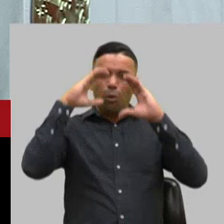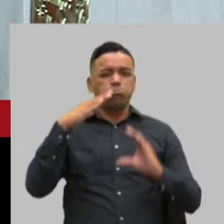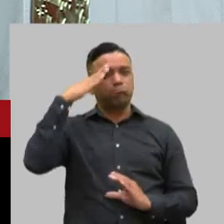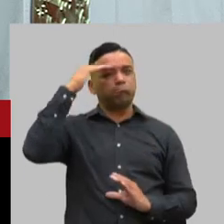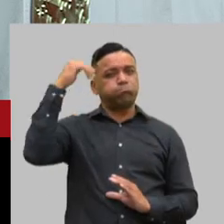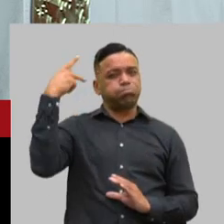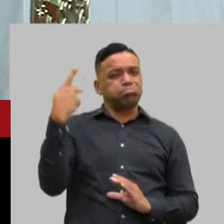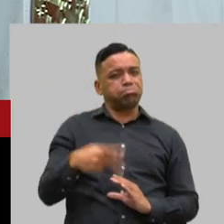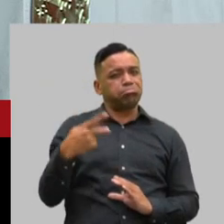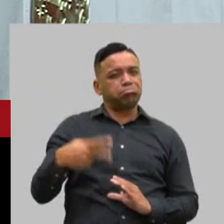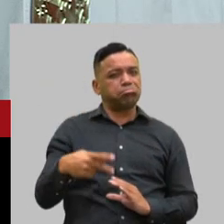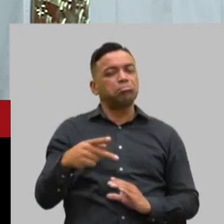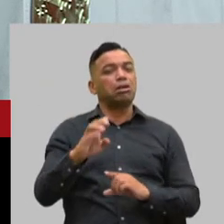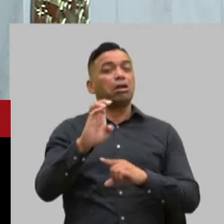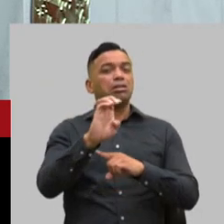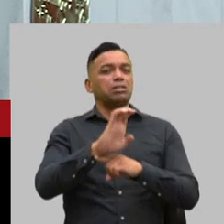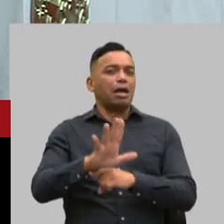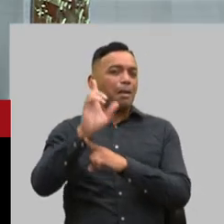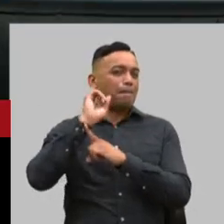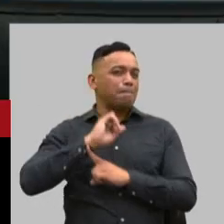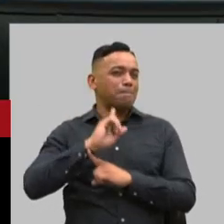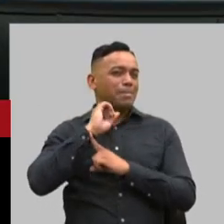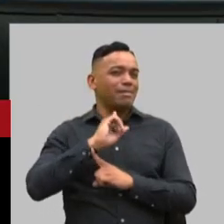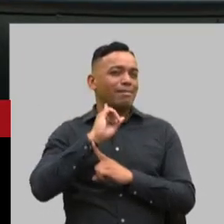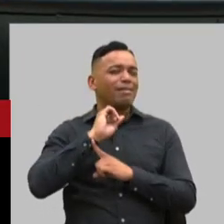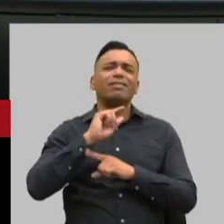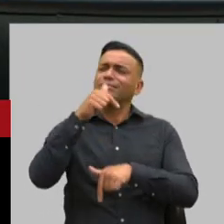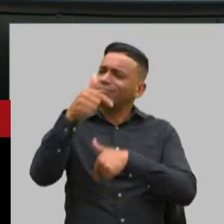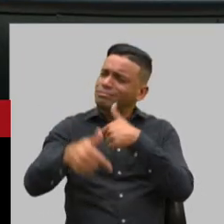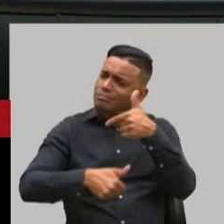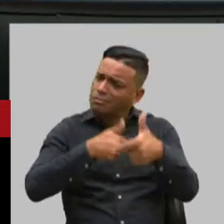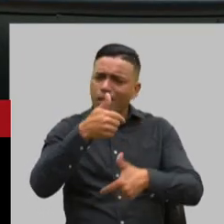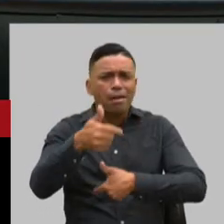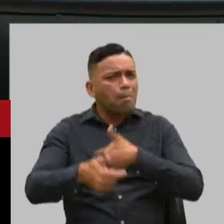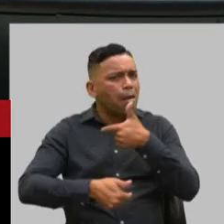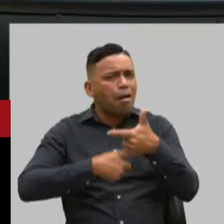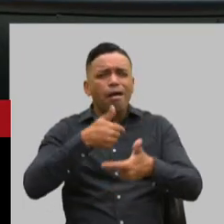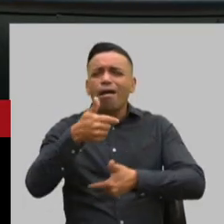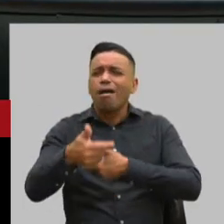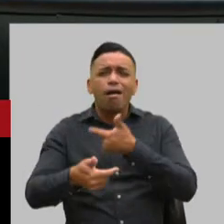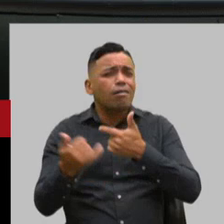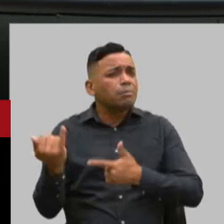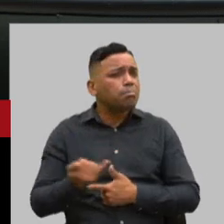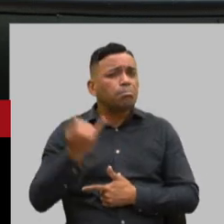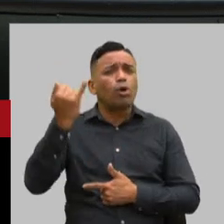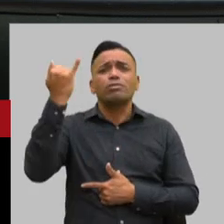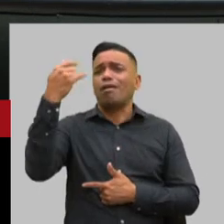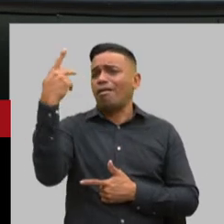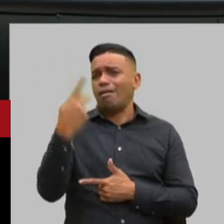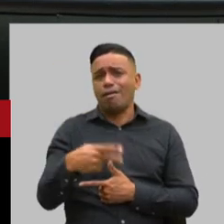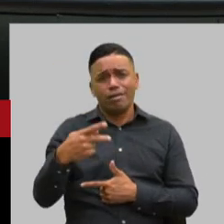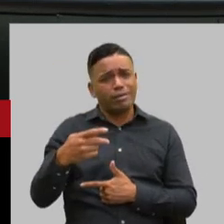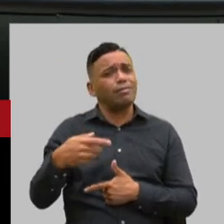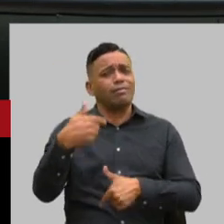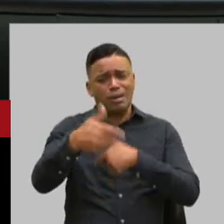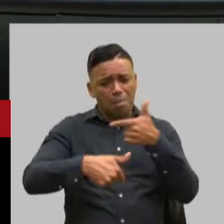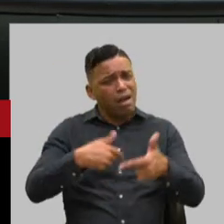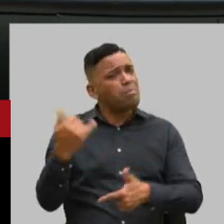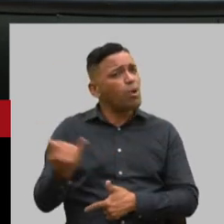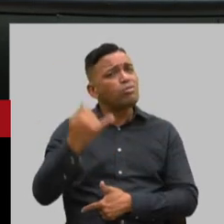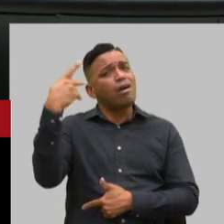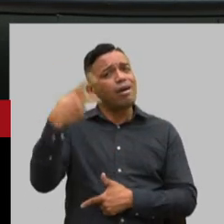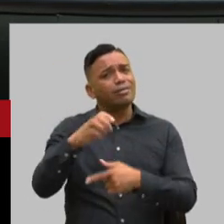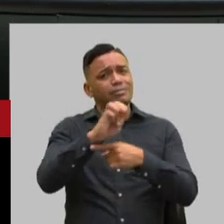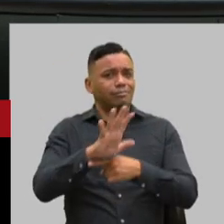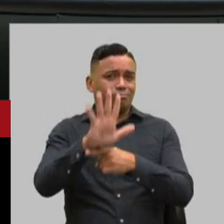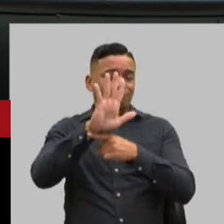de fato, relevantes os serviços prestados por Dom Vicente ao nosso Estado, com destaque para